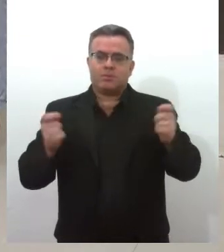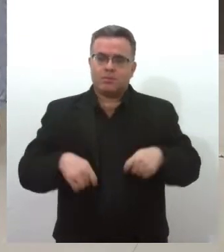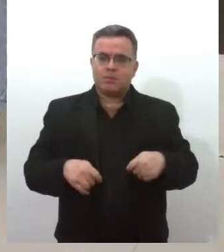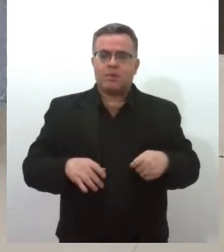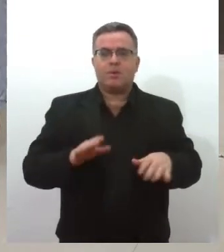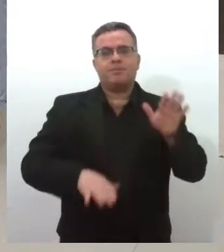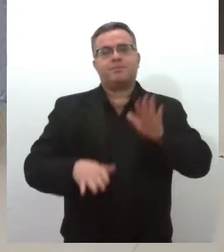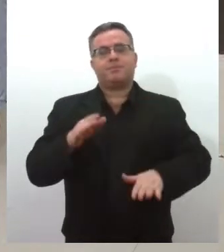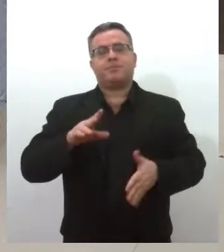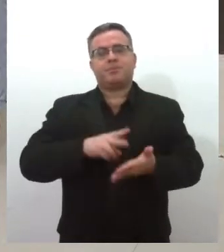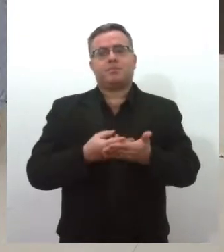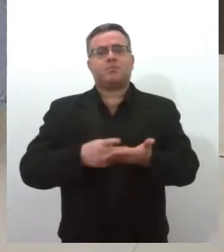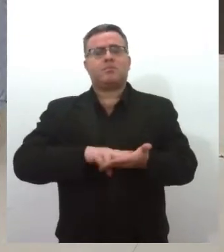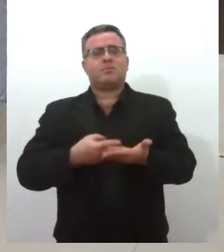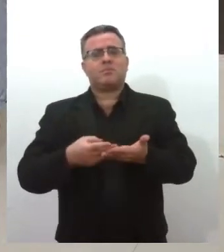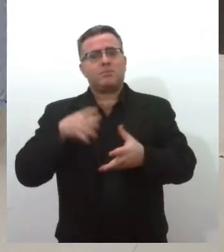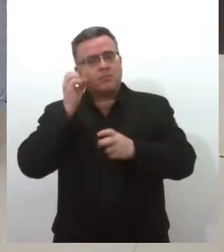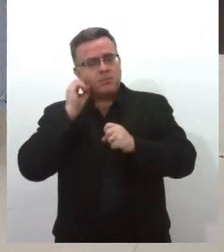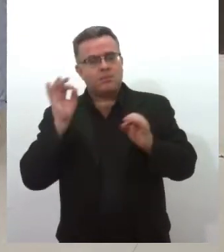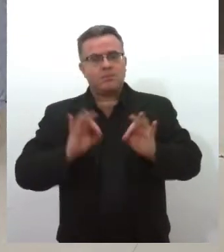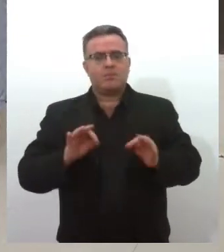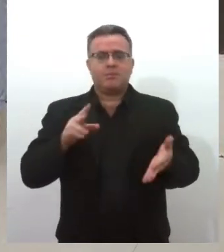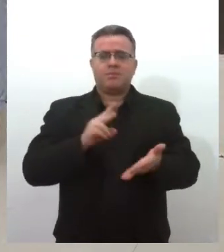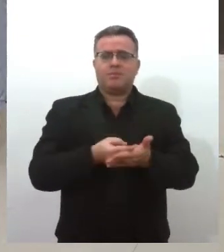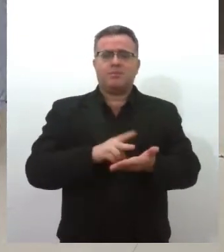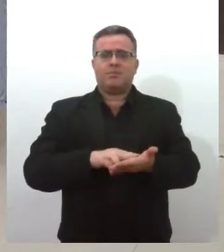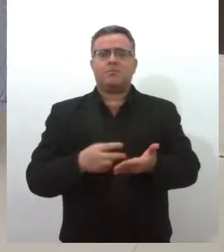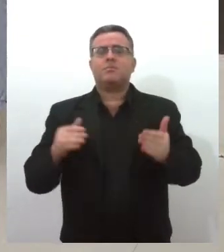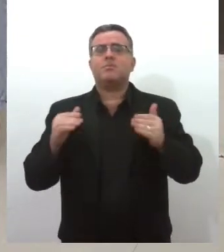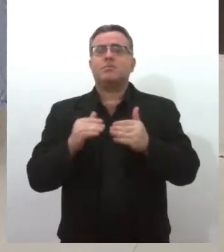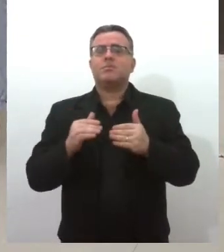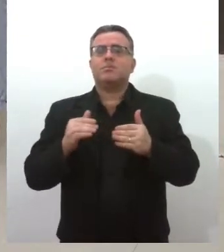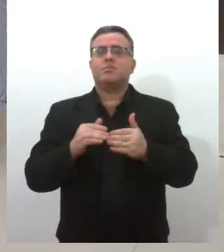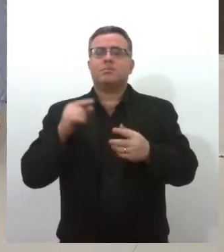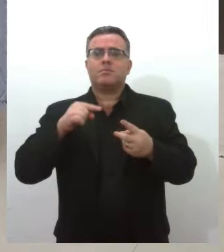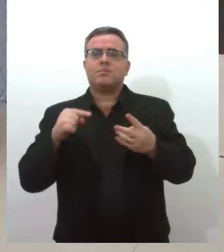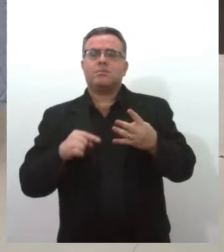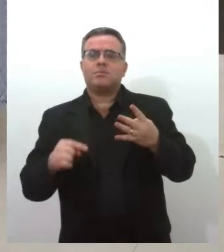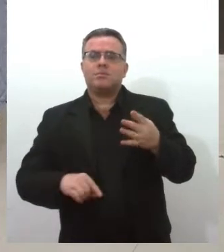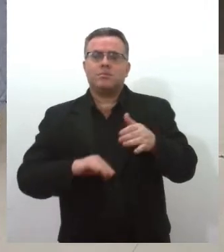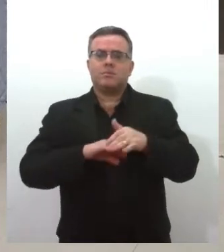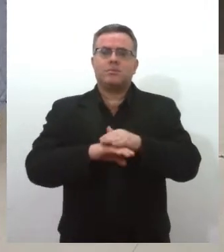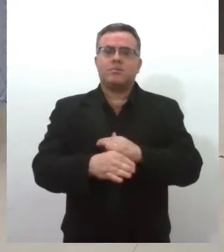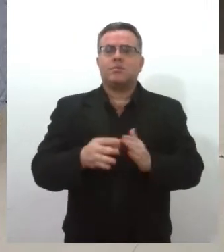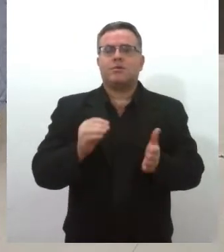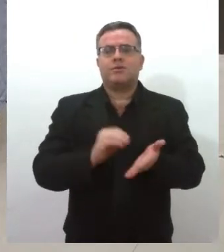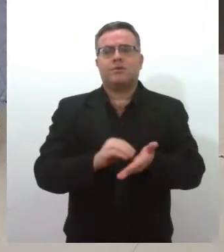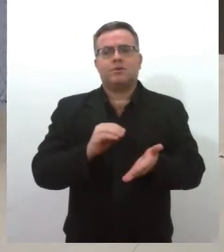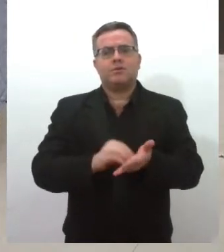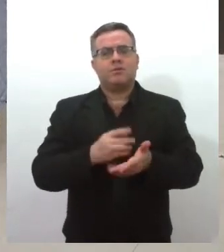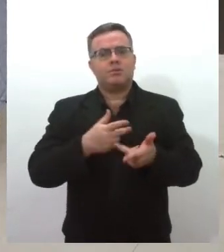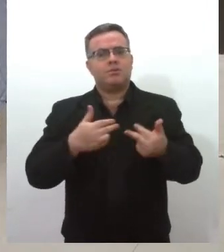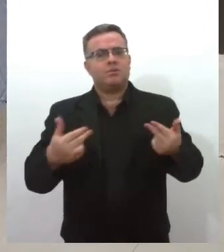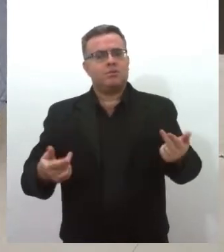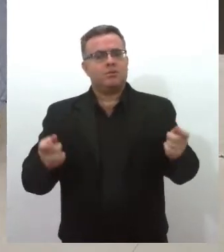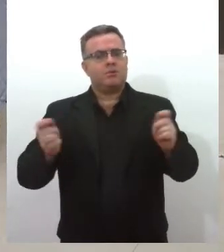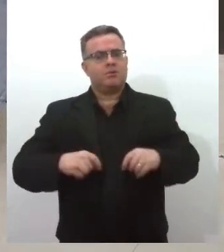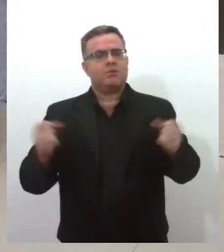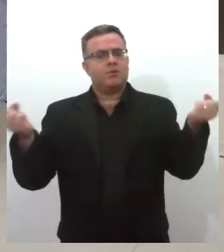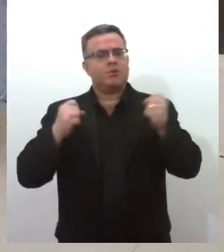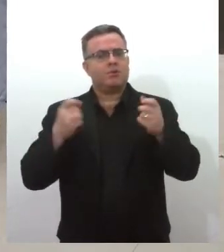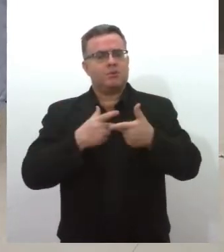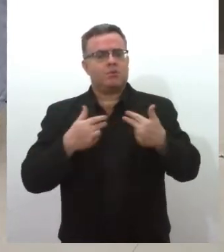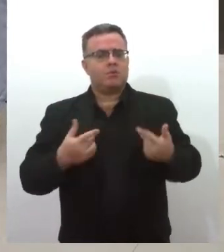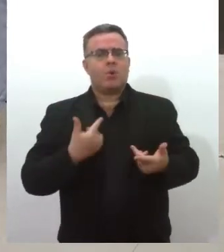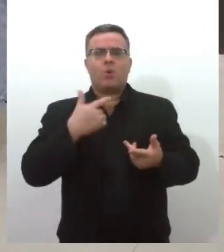vezes, de insônia, problemas de insônia. A insônia está relacionada também a esses maus hábitos da gente, como alimentação, às vezes falta de exercício físico,